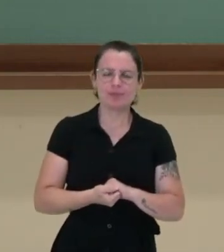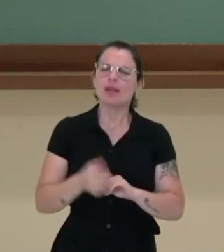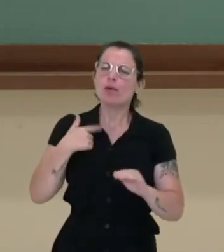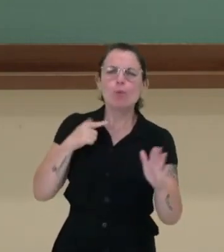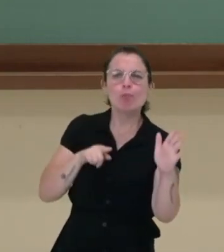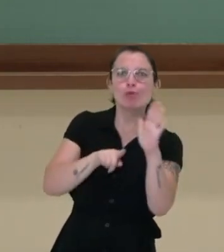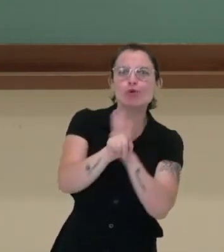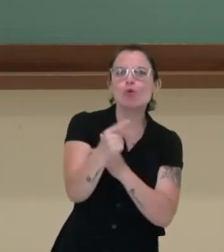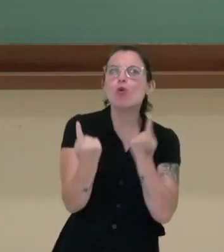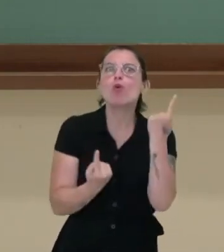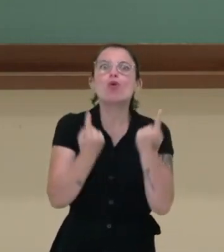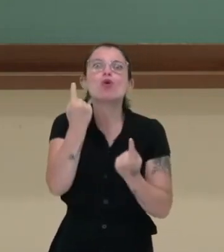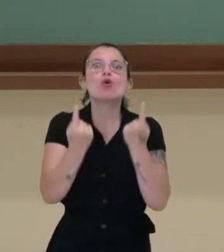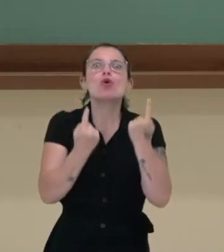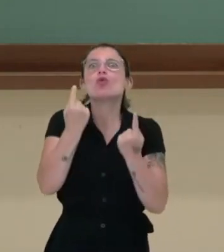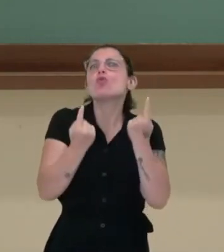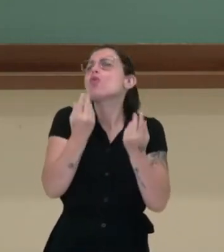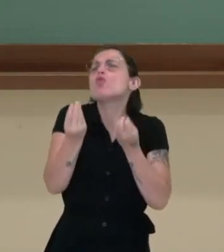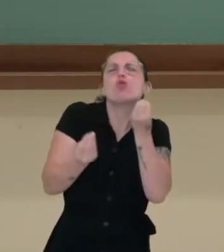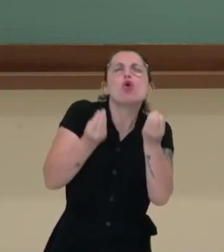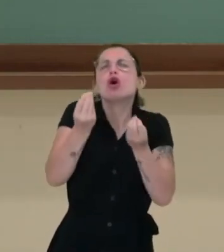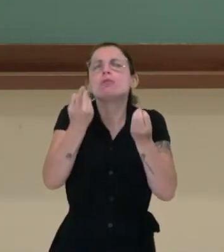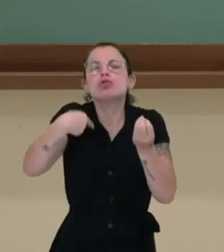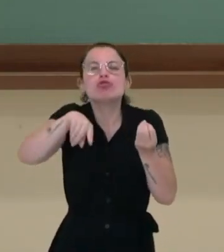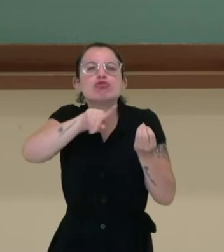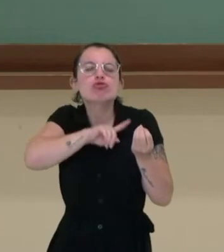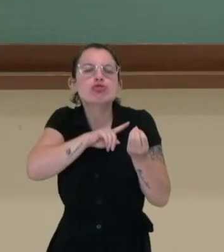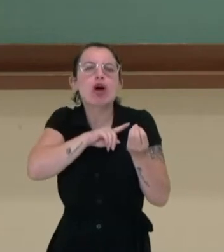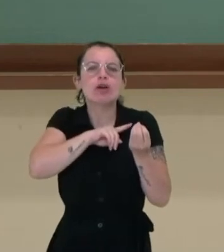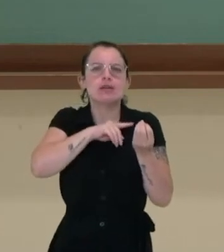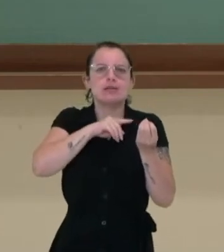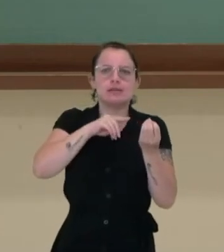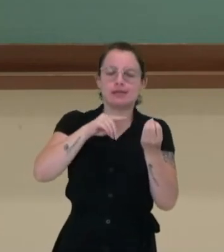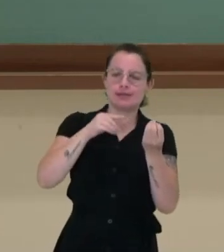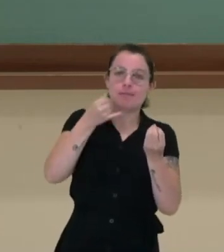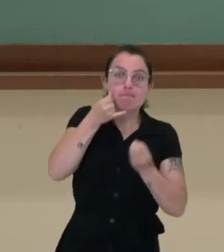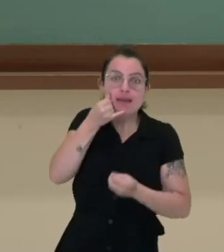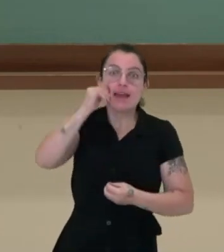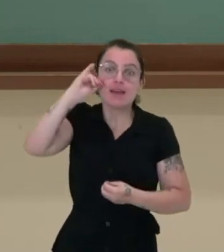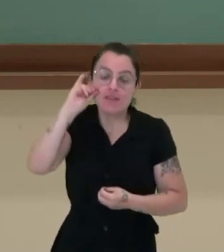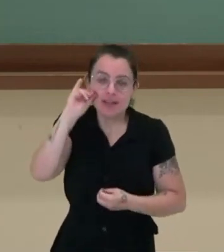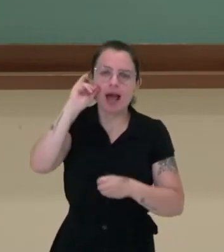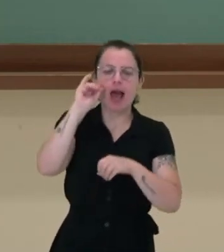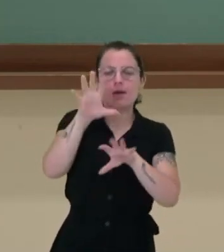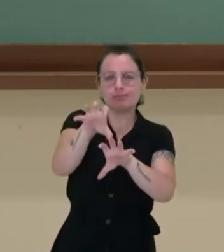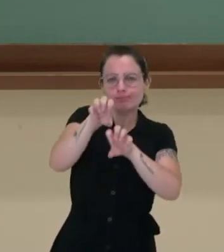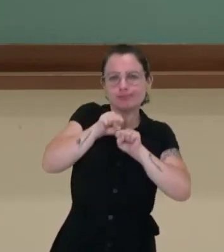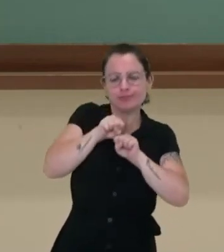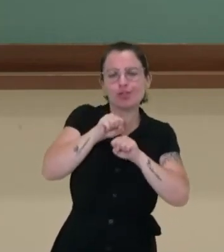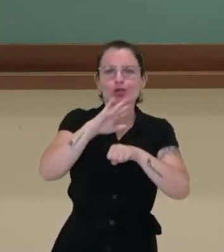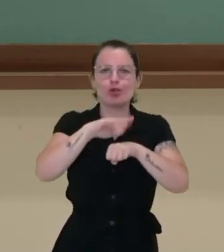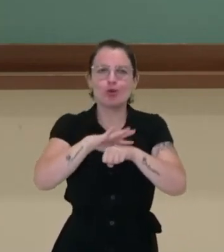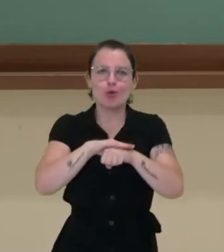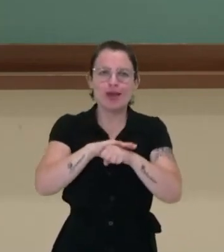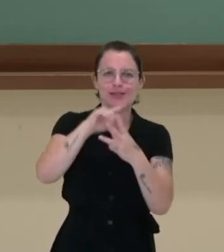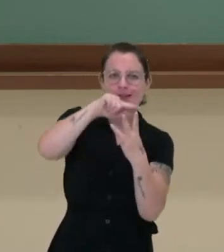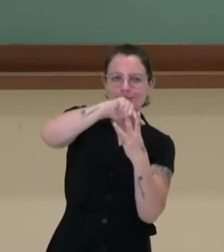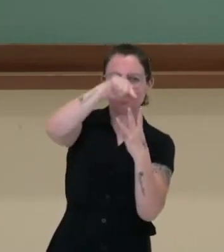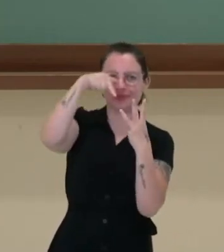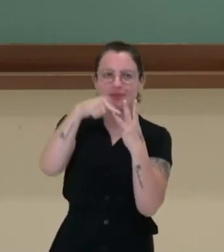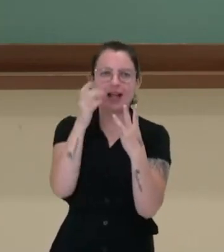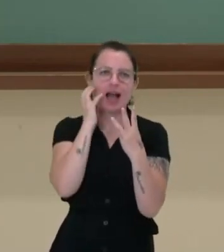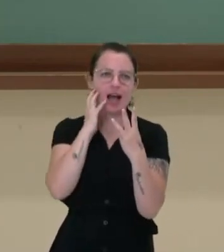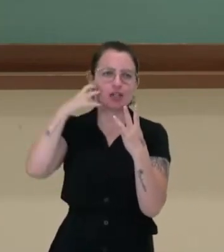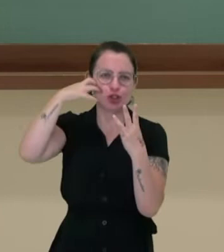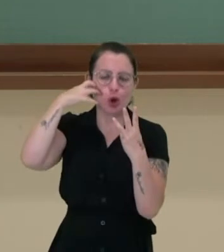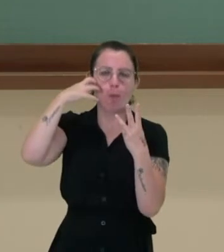os meios de prevenção da cachumba, da rubéola e do sarampo? Quais são? Como nós